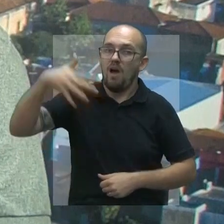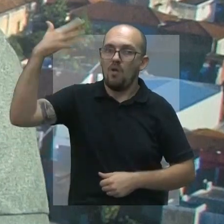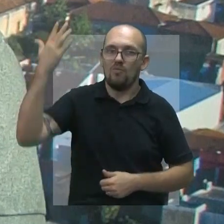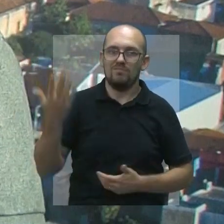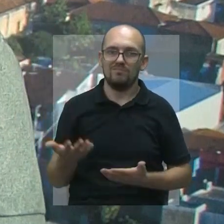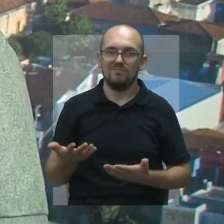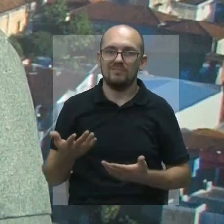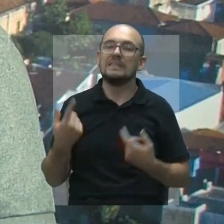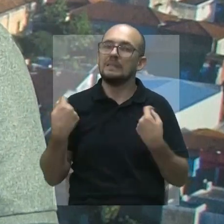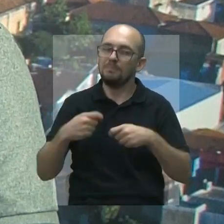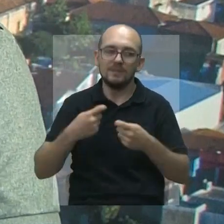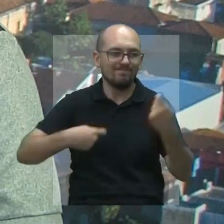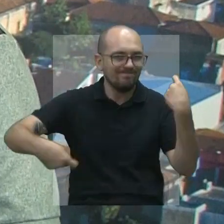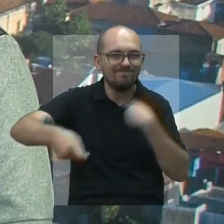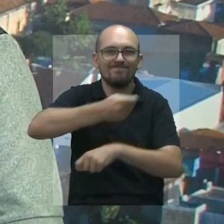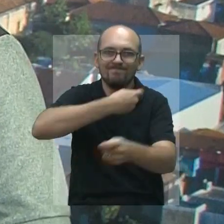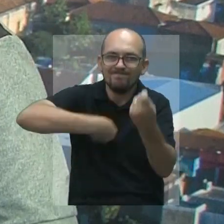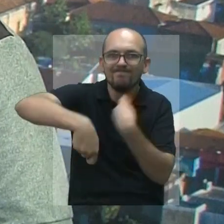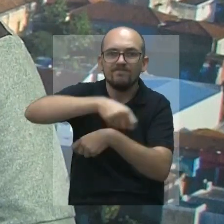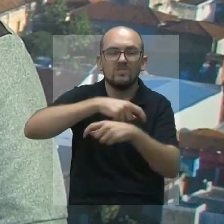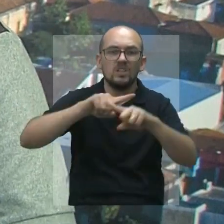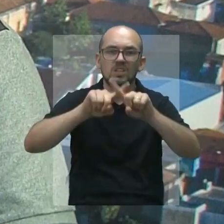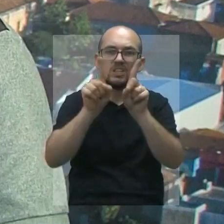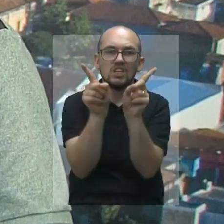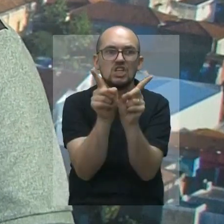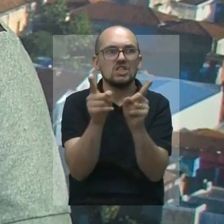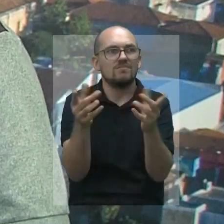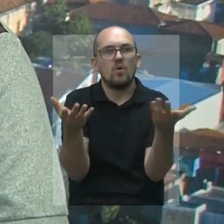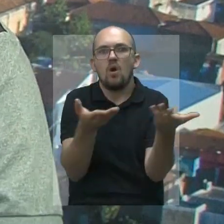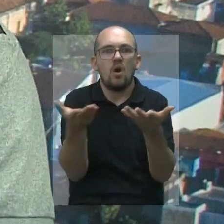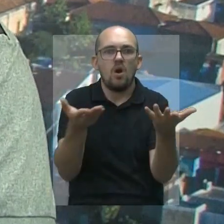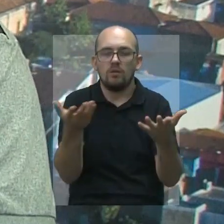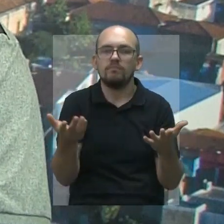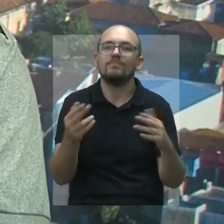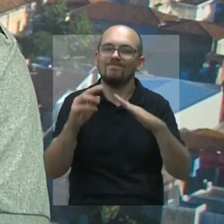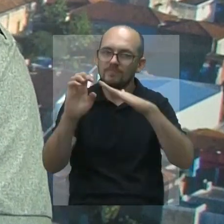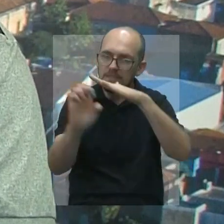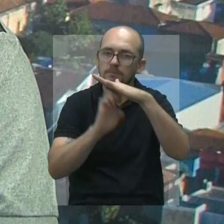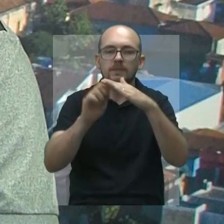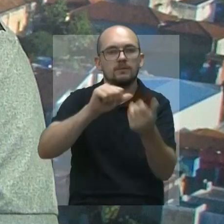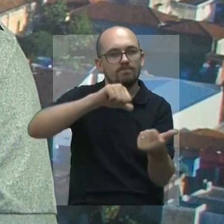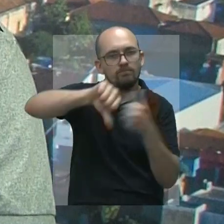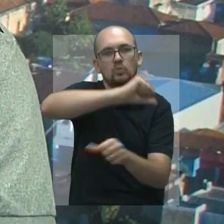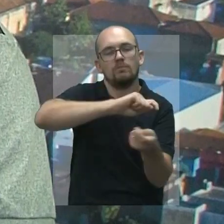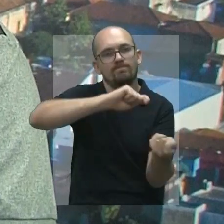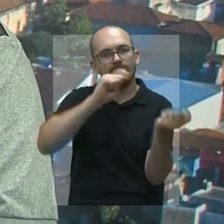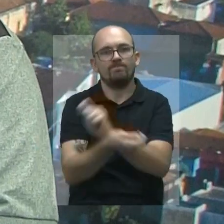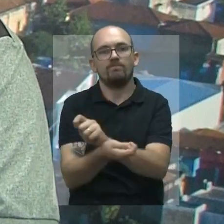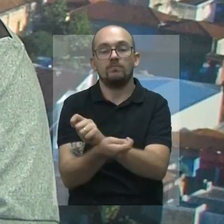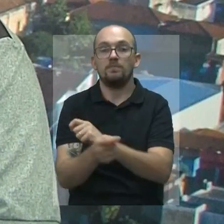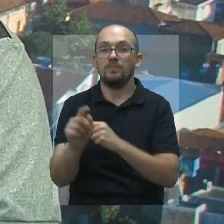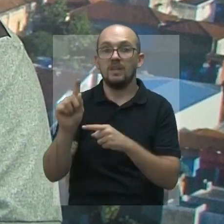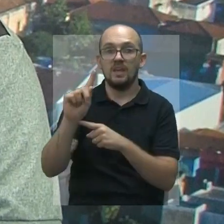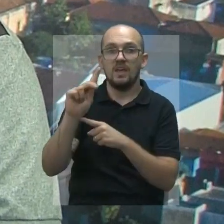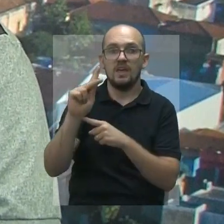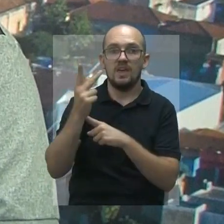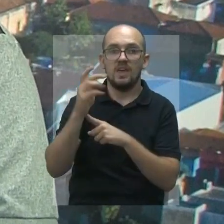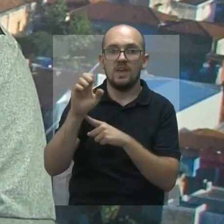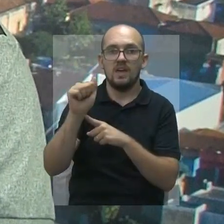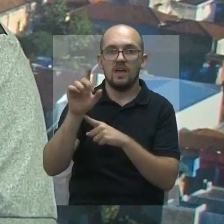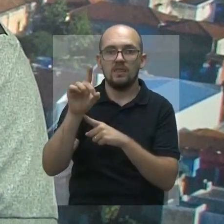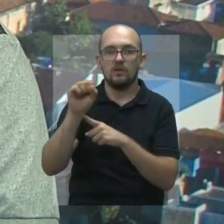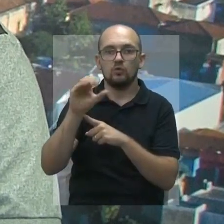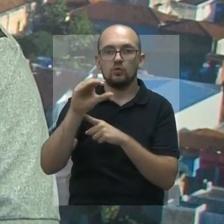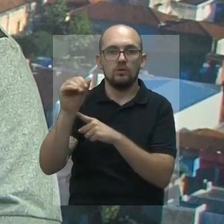se sustentar e o 15 não está num universo diferente disso. Então eu acho que é o caminho. A Red Soccer é uma empresa sólida que veio